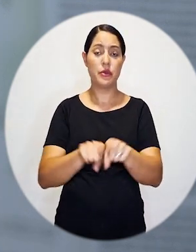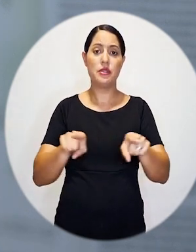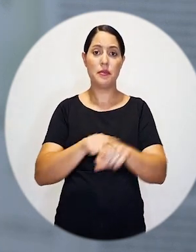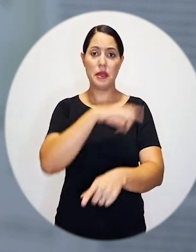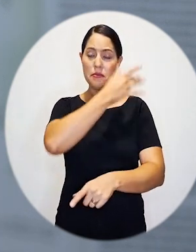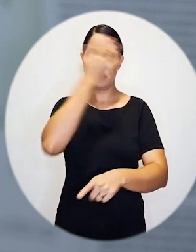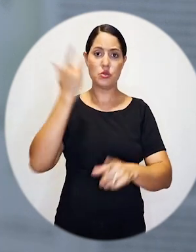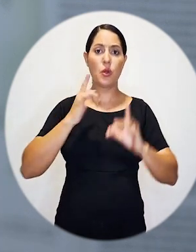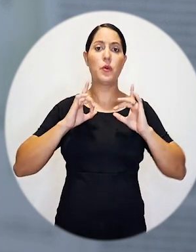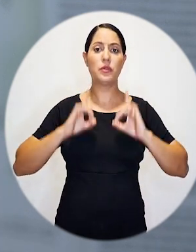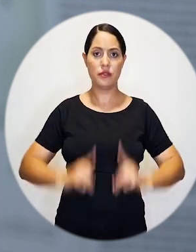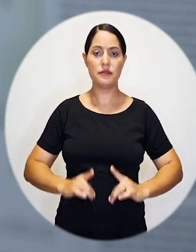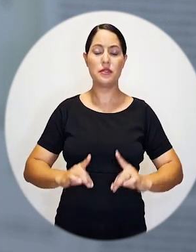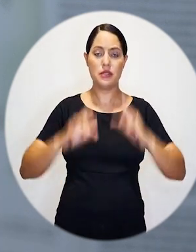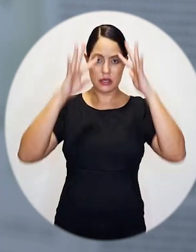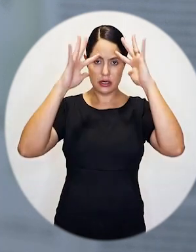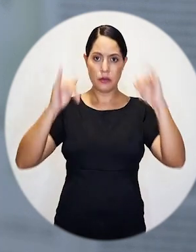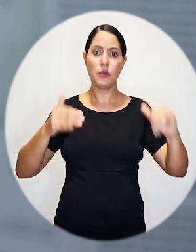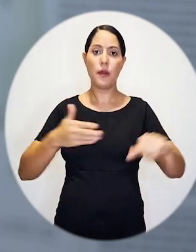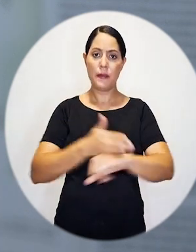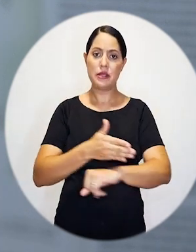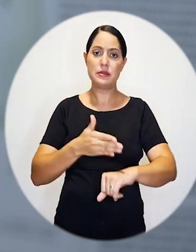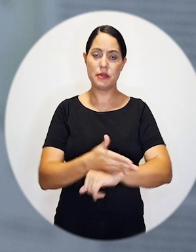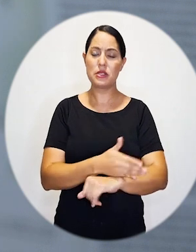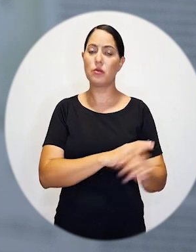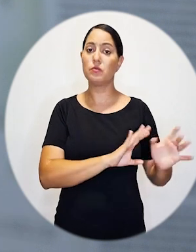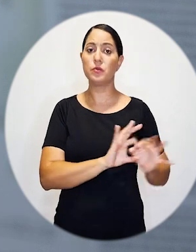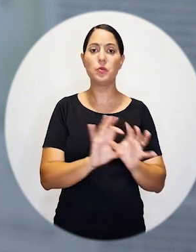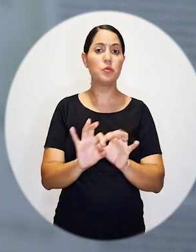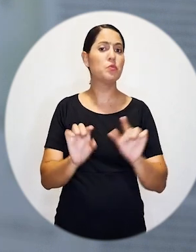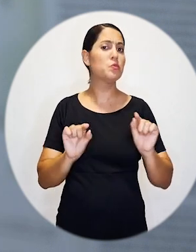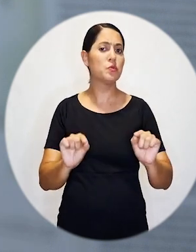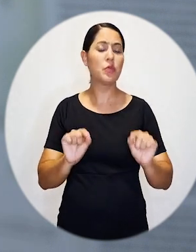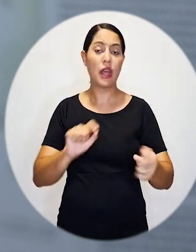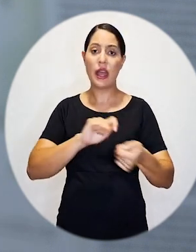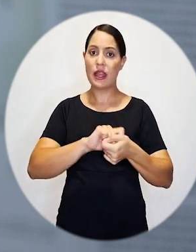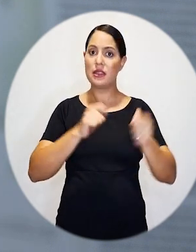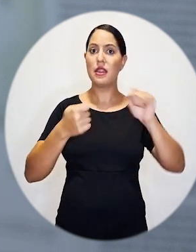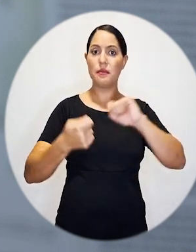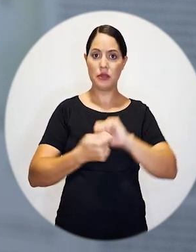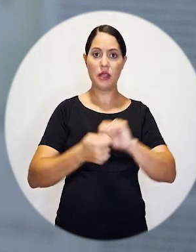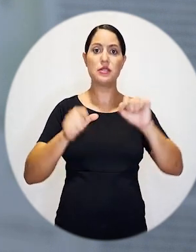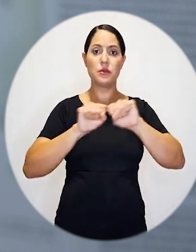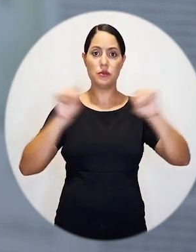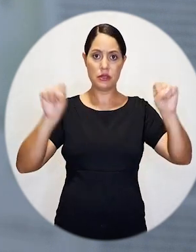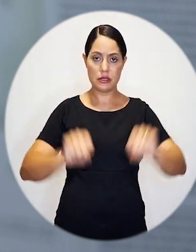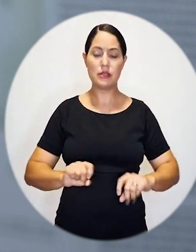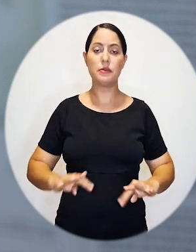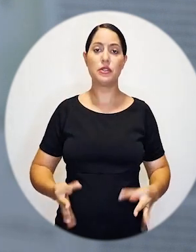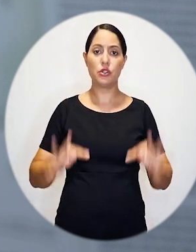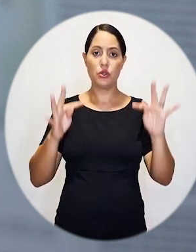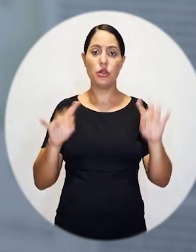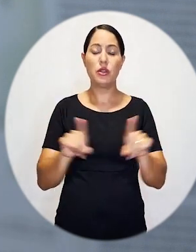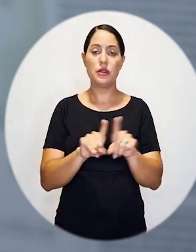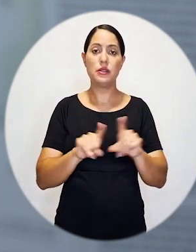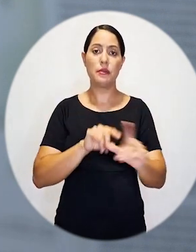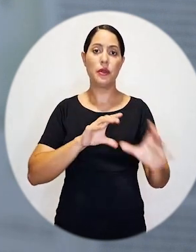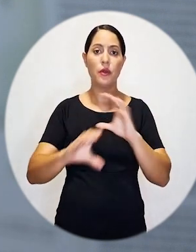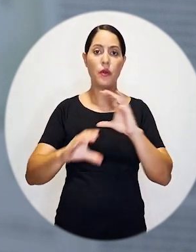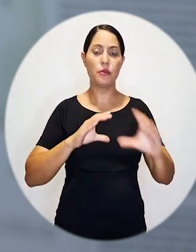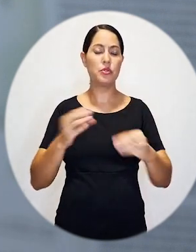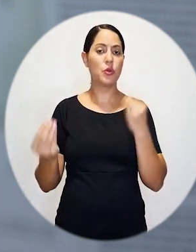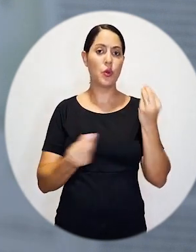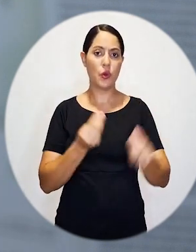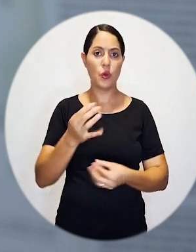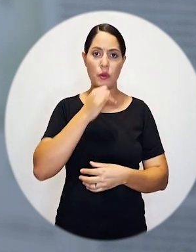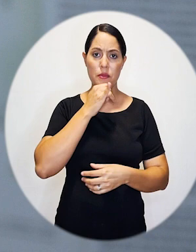inclusão de pessoas com deficiência nos tribunais, especialmente no que se refere à adaptação dos sistemas tecnológicos e de